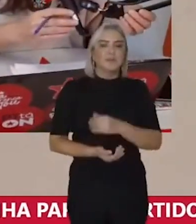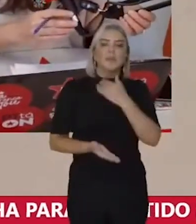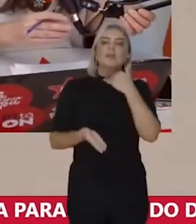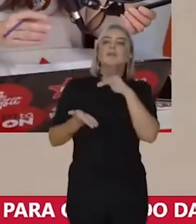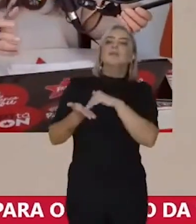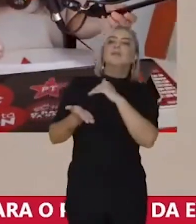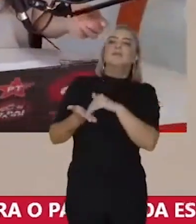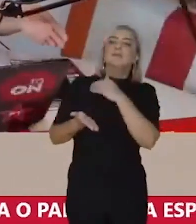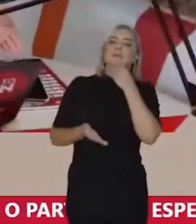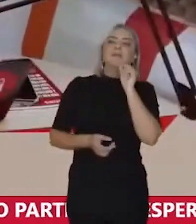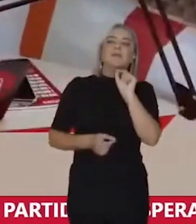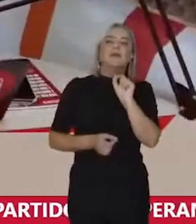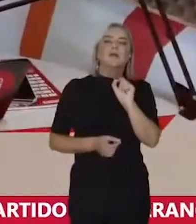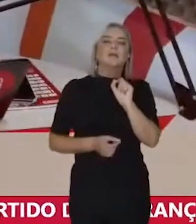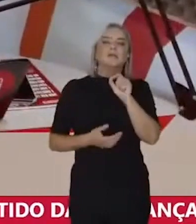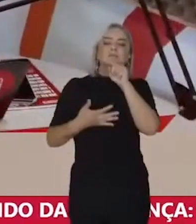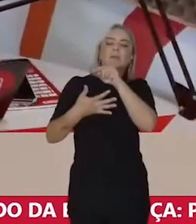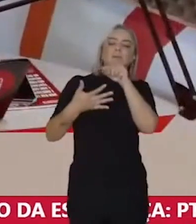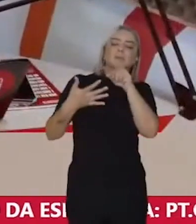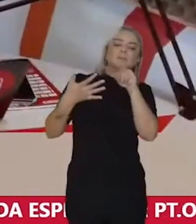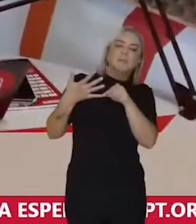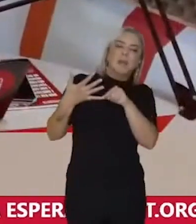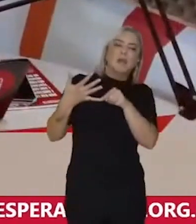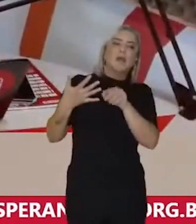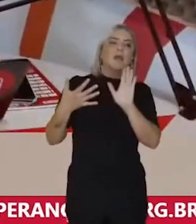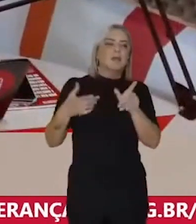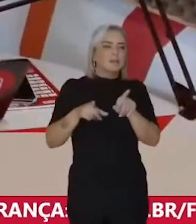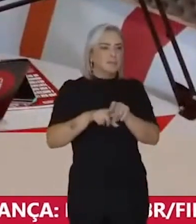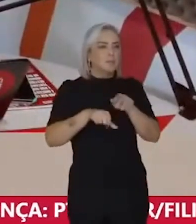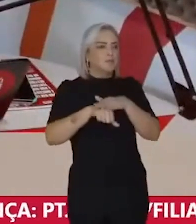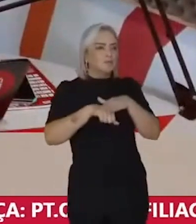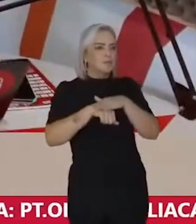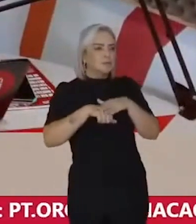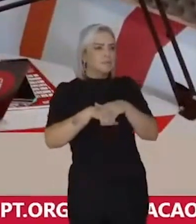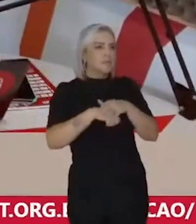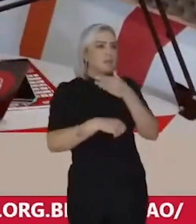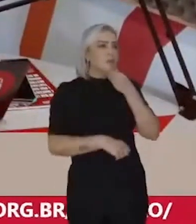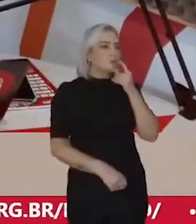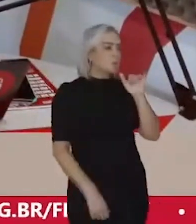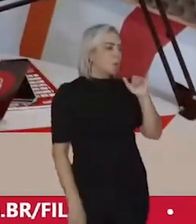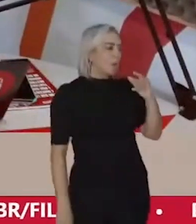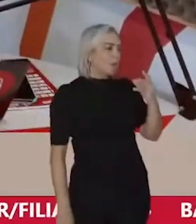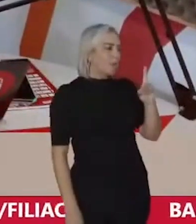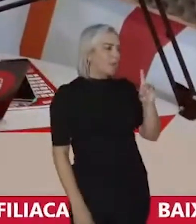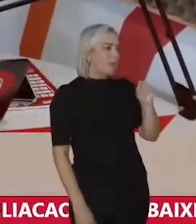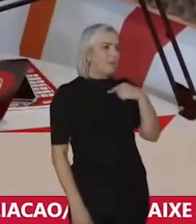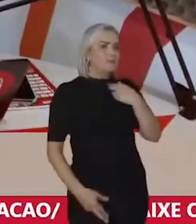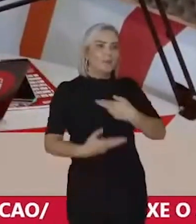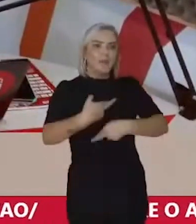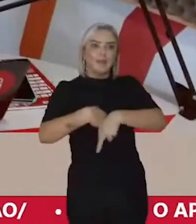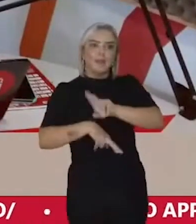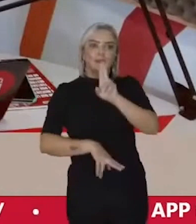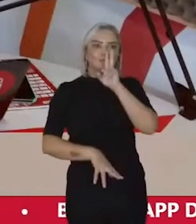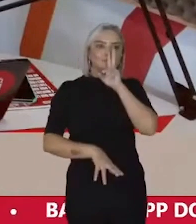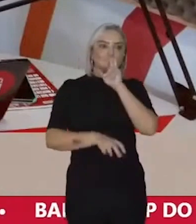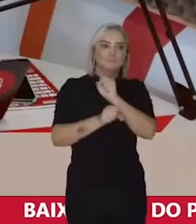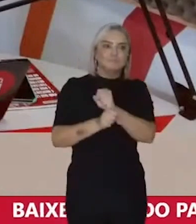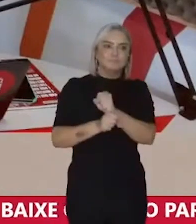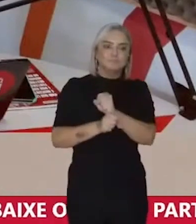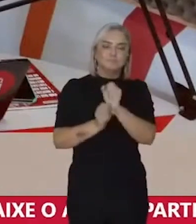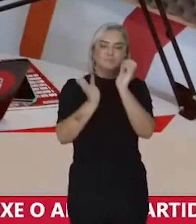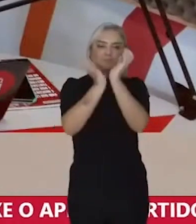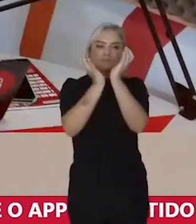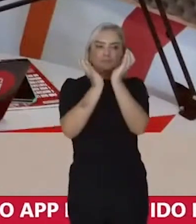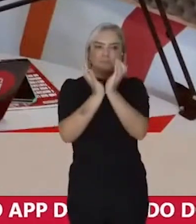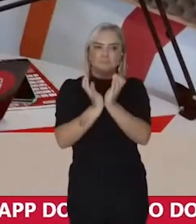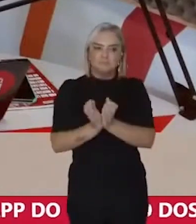Secretário, e você tocou em pontos aqui que a gente conversou agora também com o doutor Ricardo Galvão, né, sobre a recuperação e fortalecimento desses